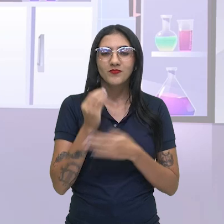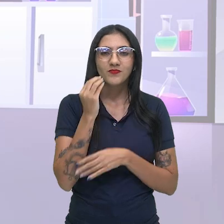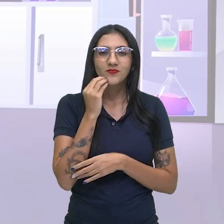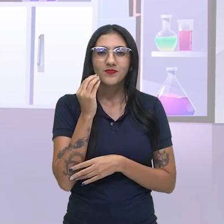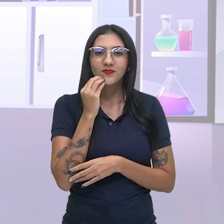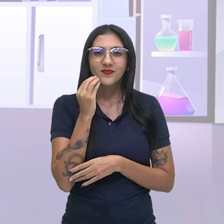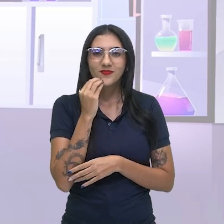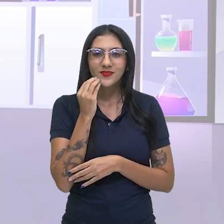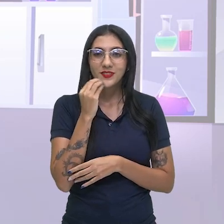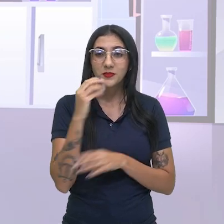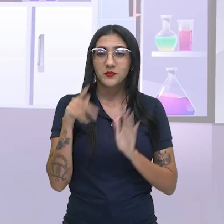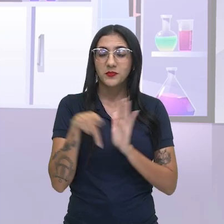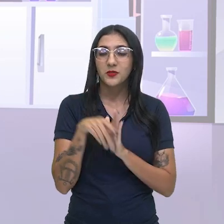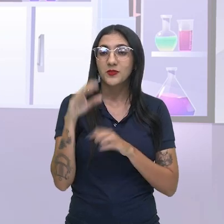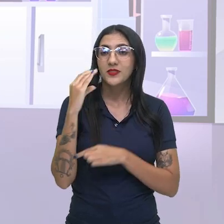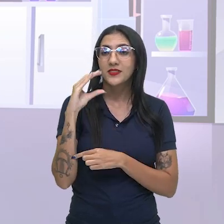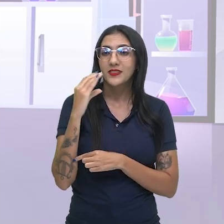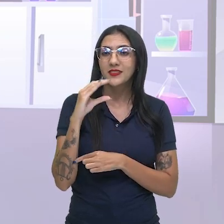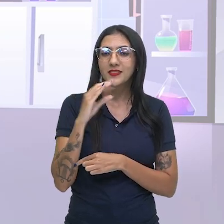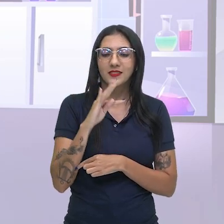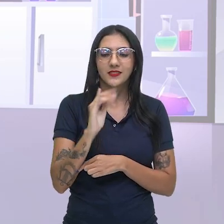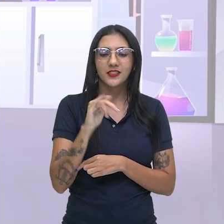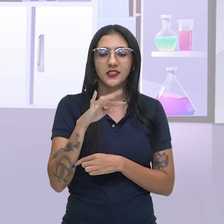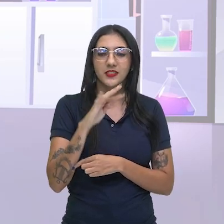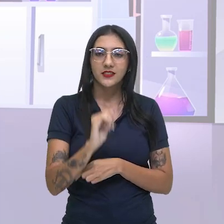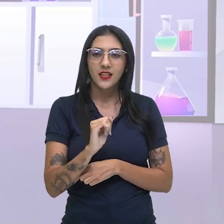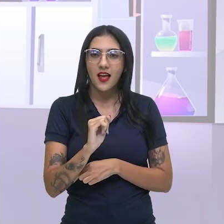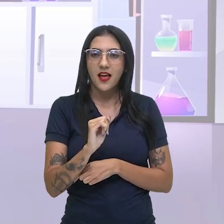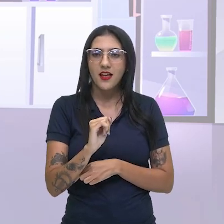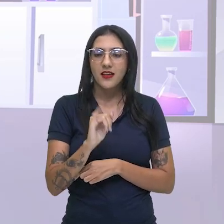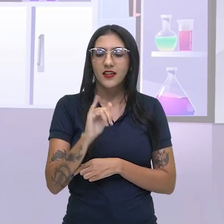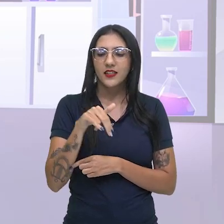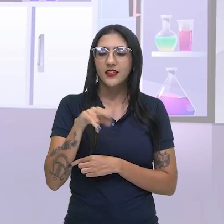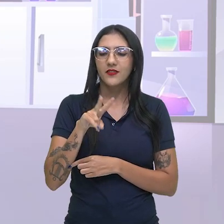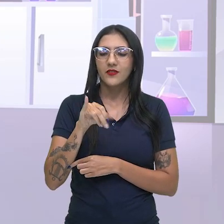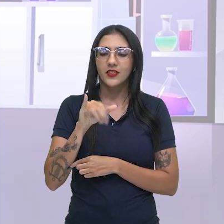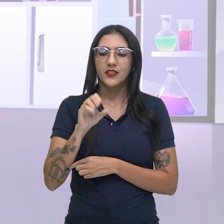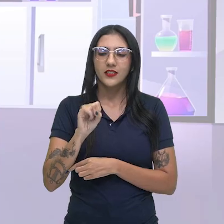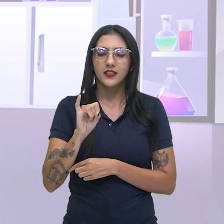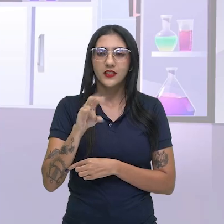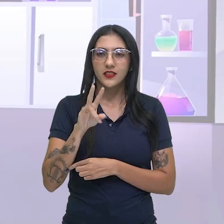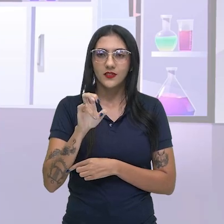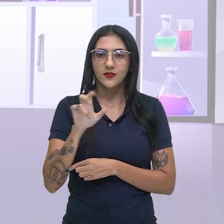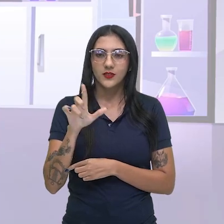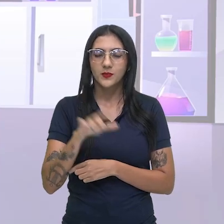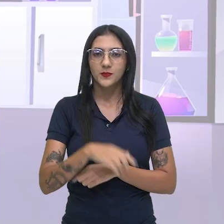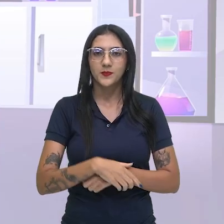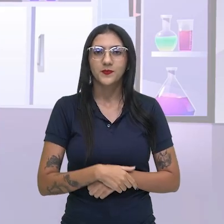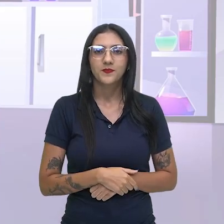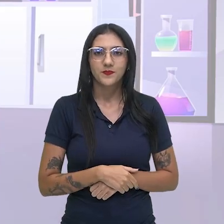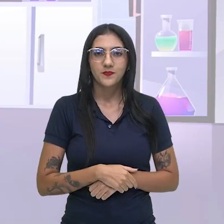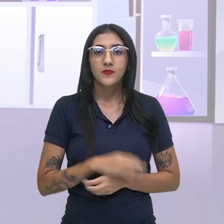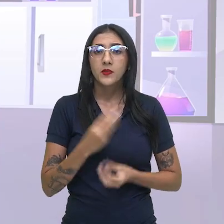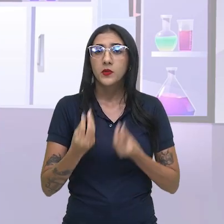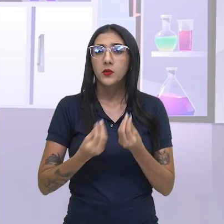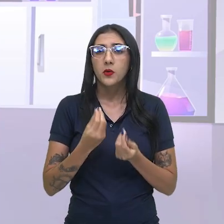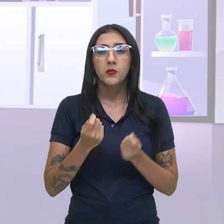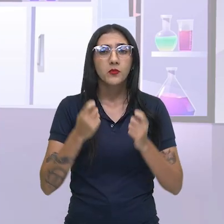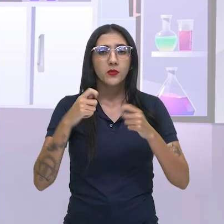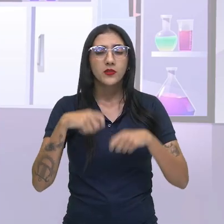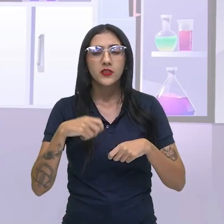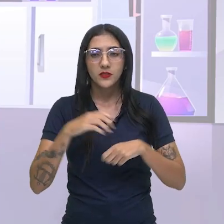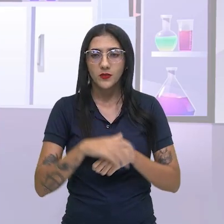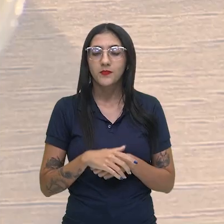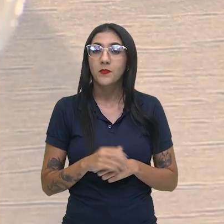experimento científico chamado tinta invisível. Para a sua realização,